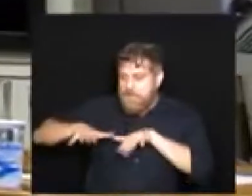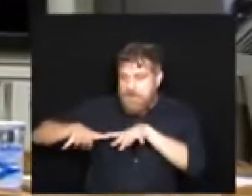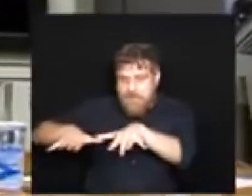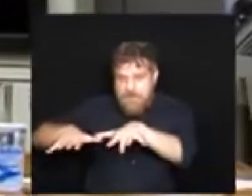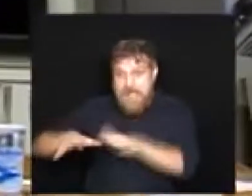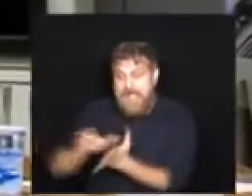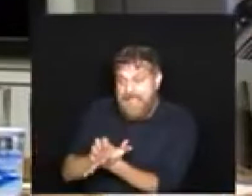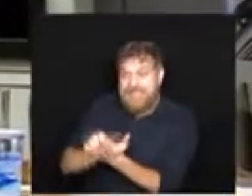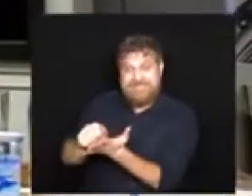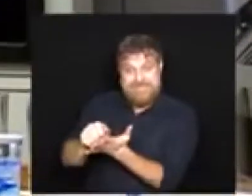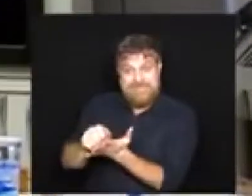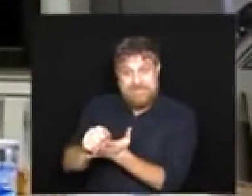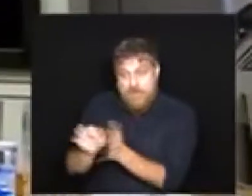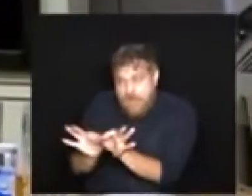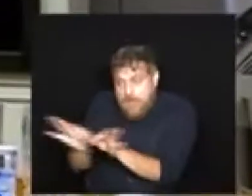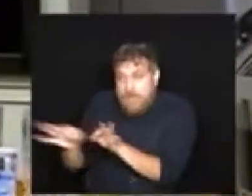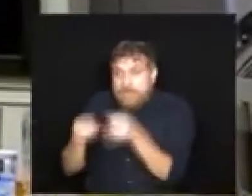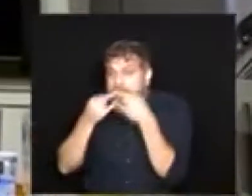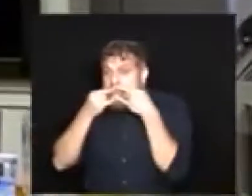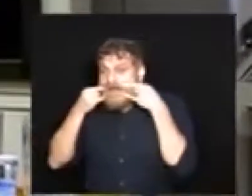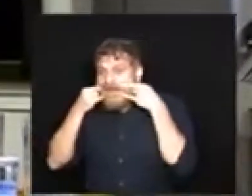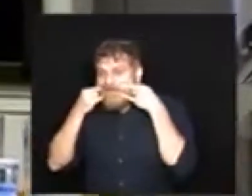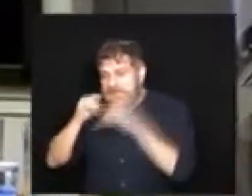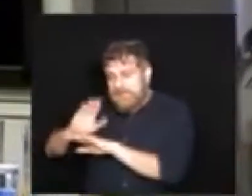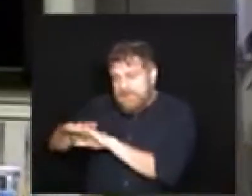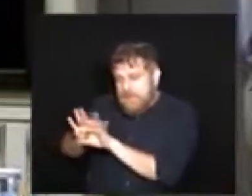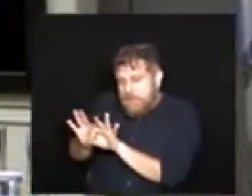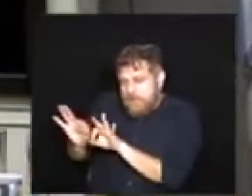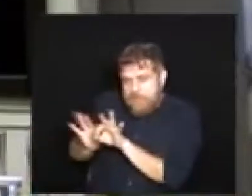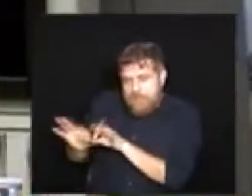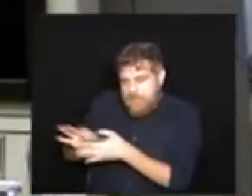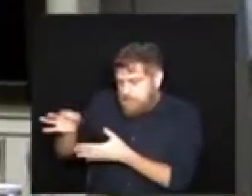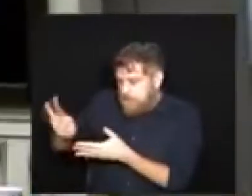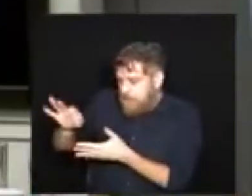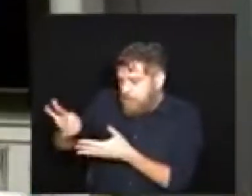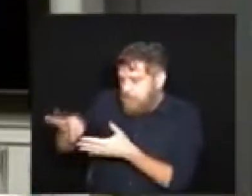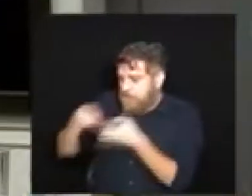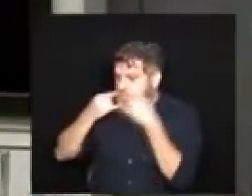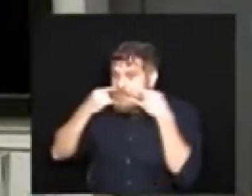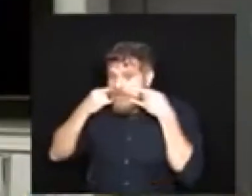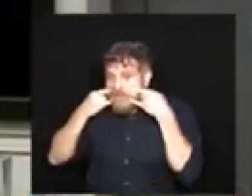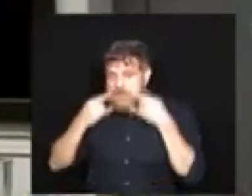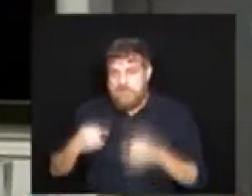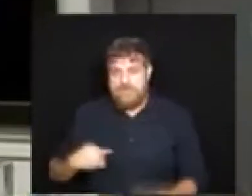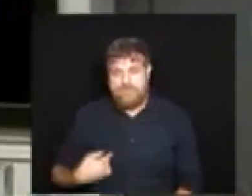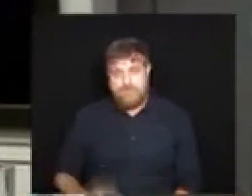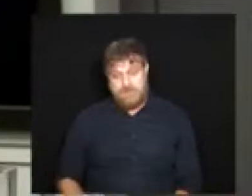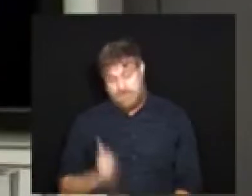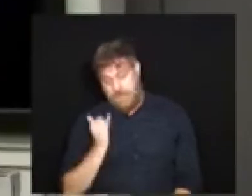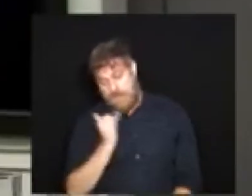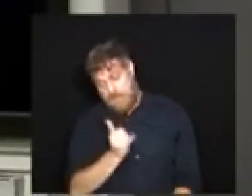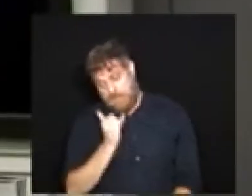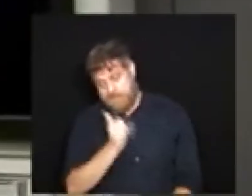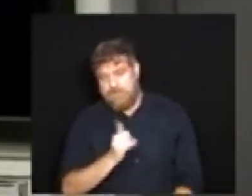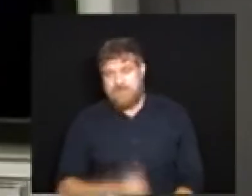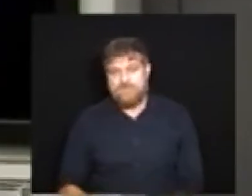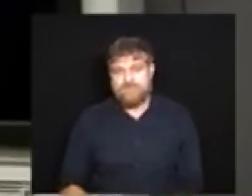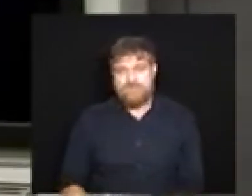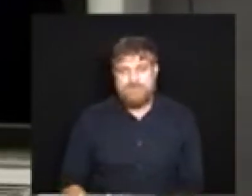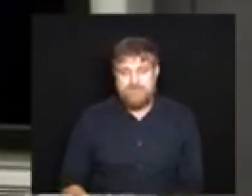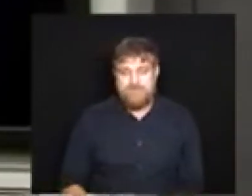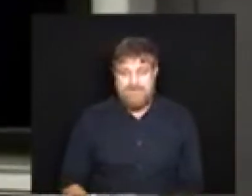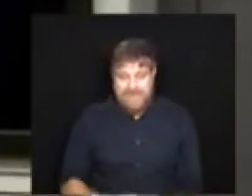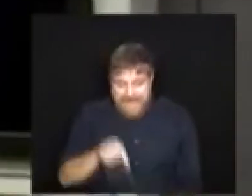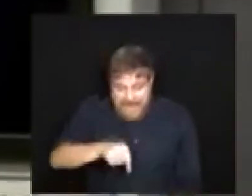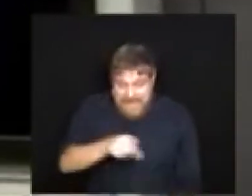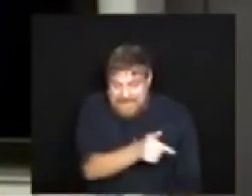mas, por exemplo, tudo isso que a gente está falando aqui, muito provavelmente eu vou, durante essa